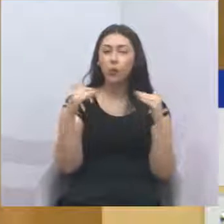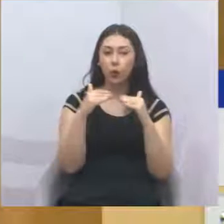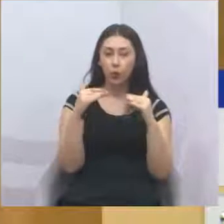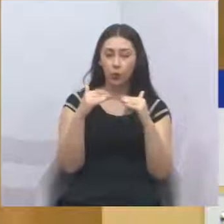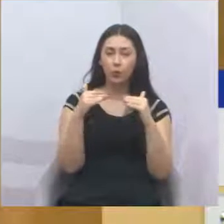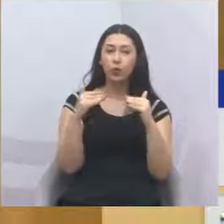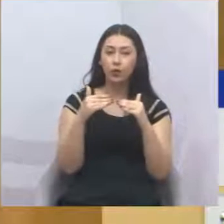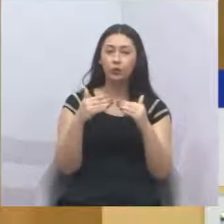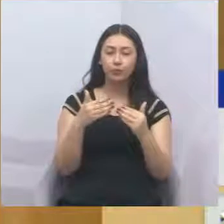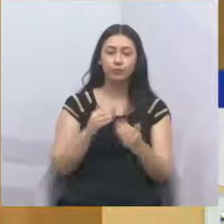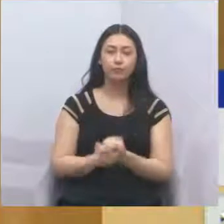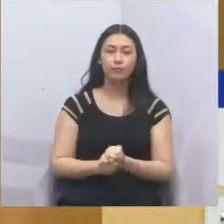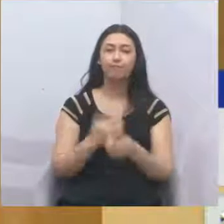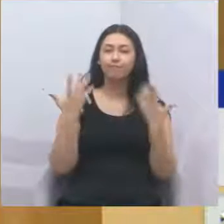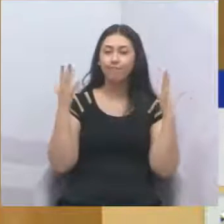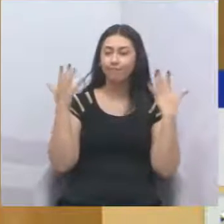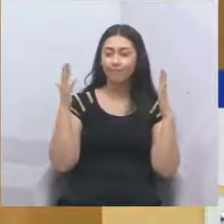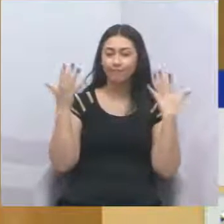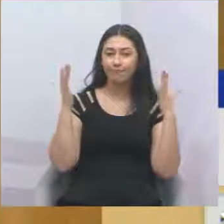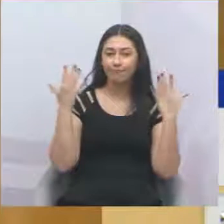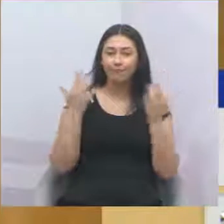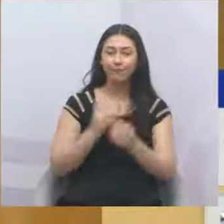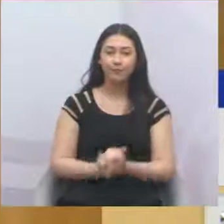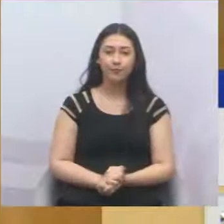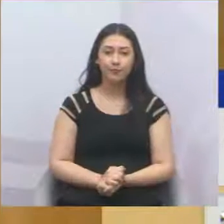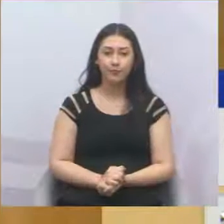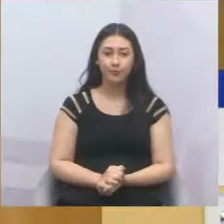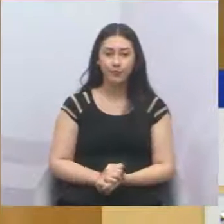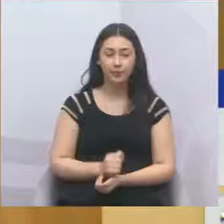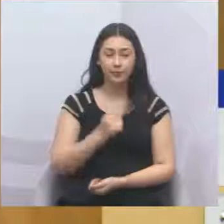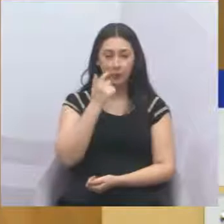à aprovação desse projeto. Parabéns, Sazak.